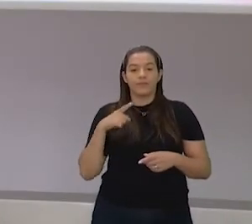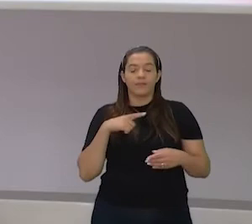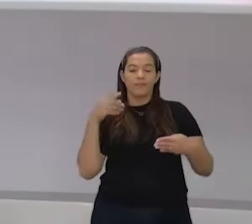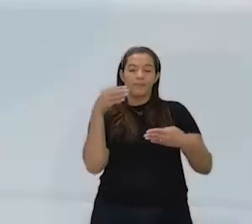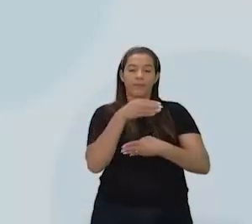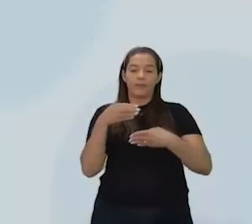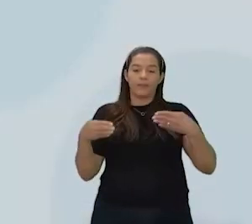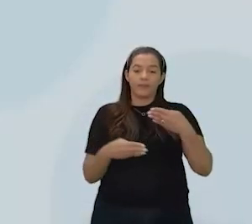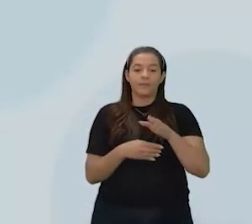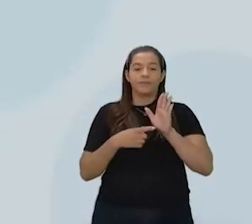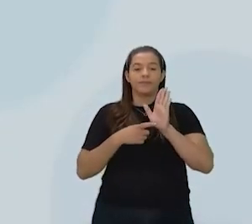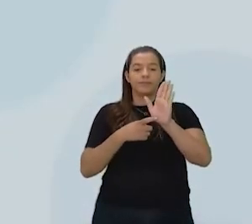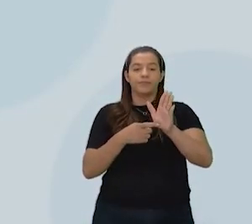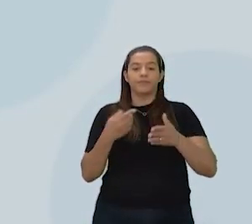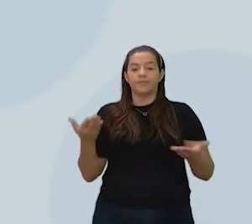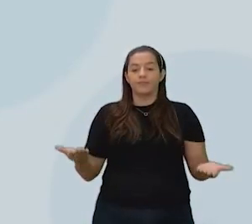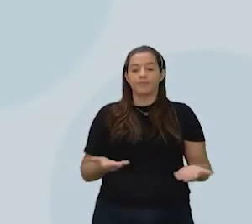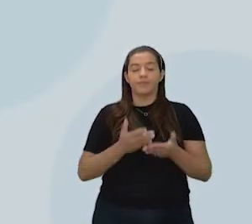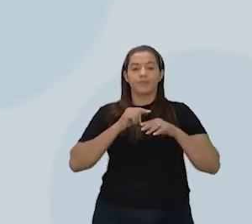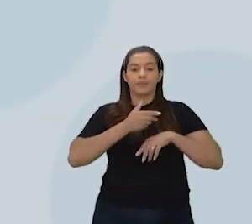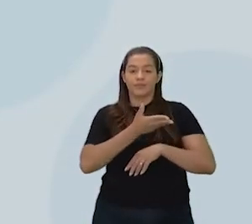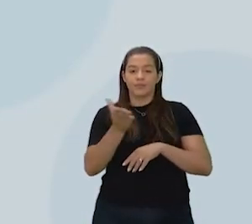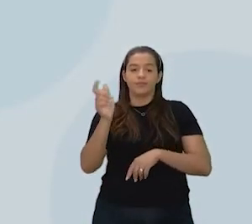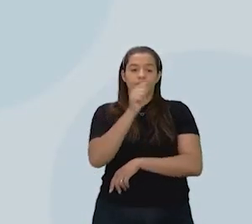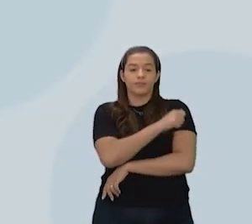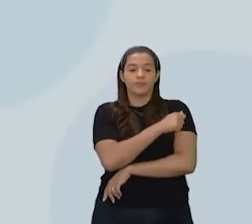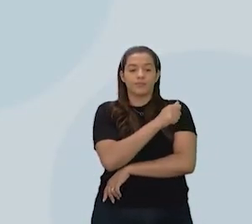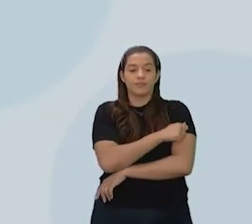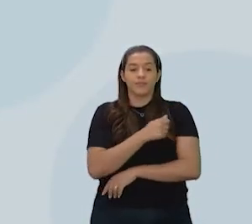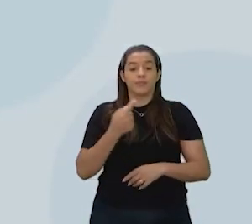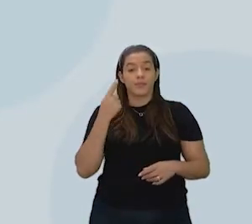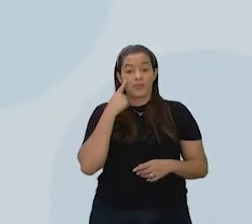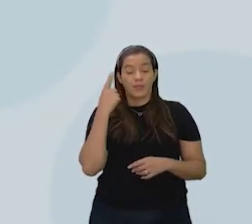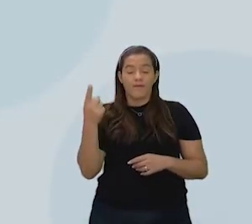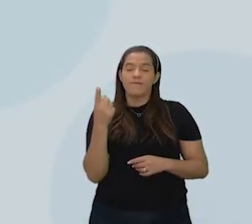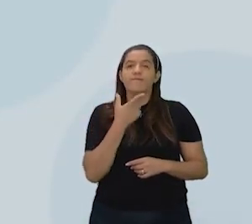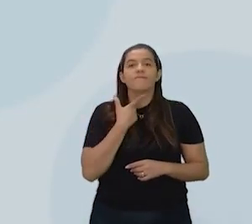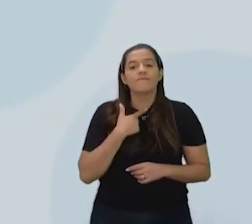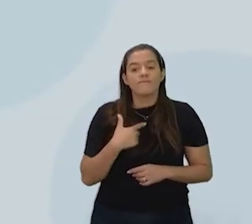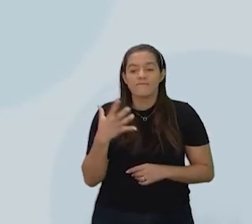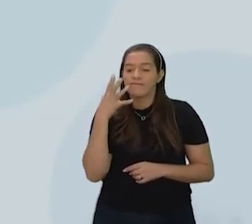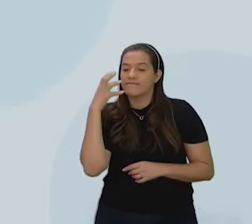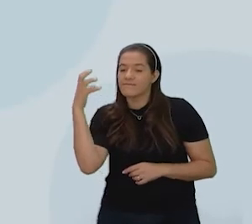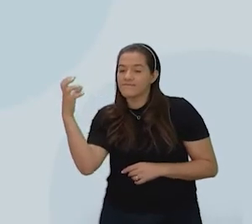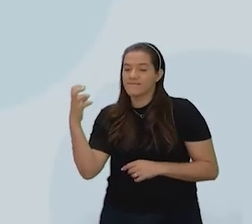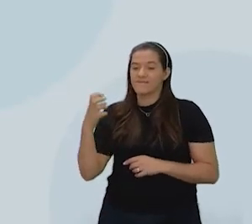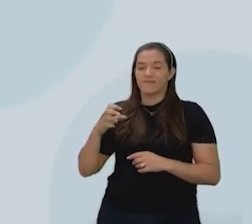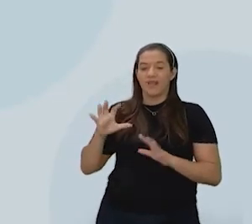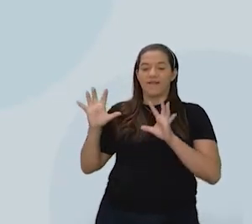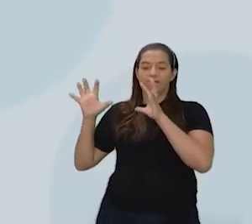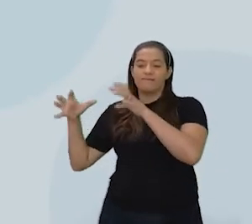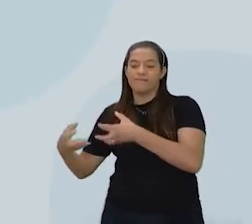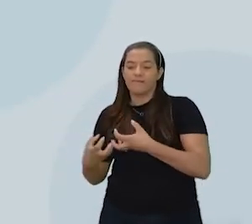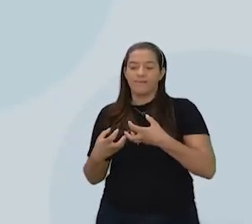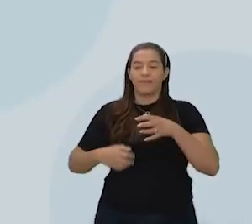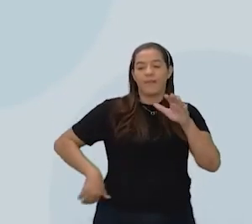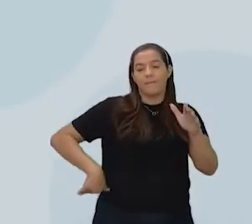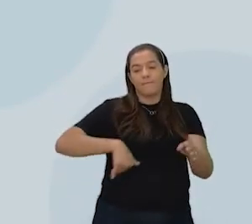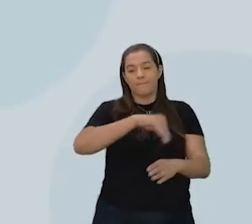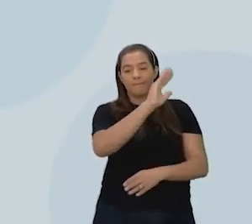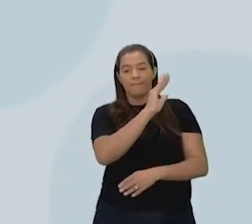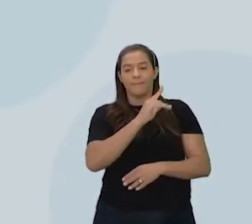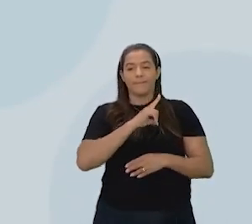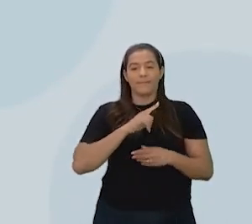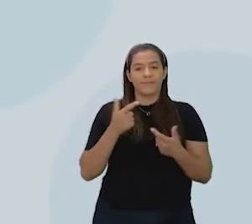que é a apresentação para os nossos estudantes, com uma bolinha ali para nos deixar com água na boca, vontade de sair aí